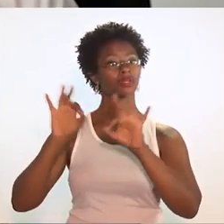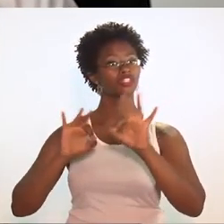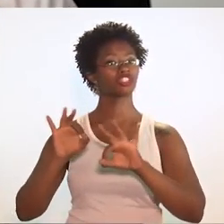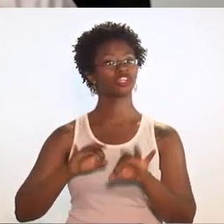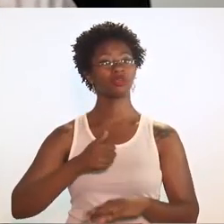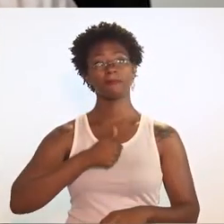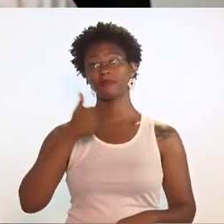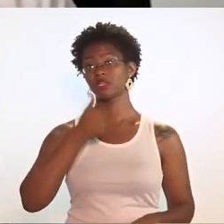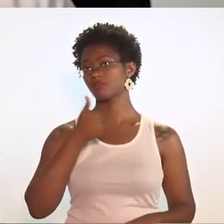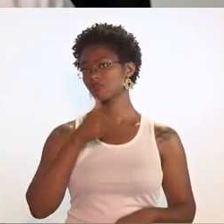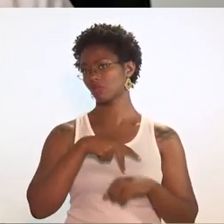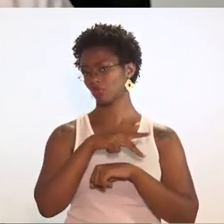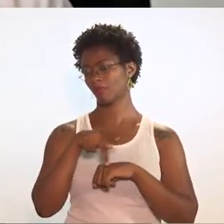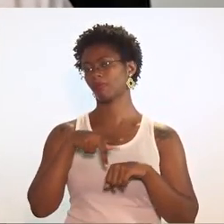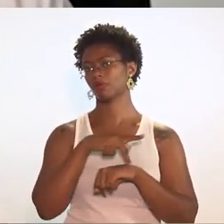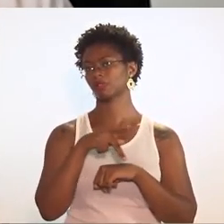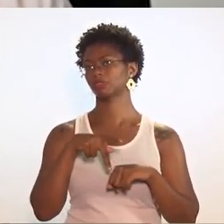importância